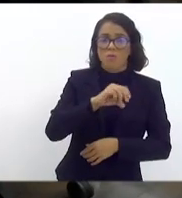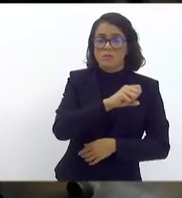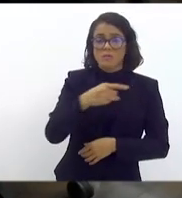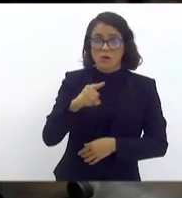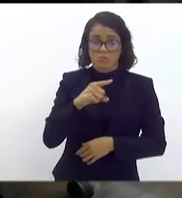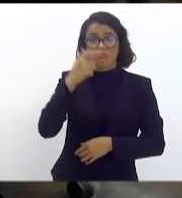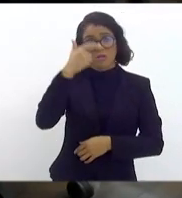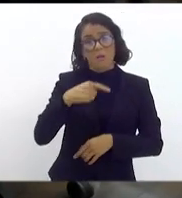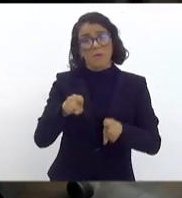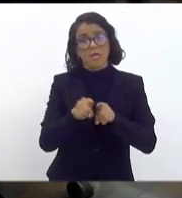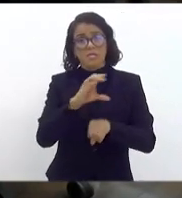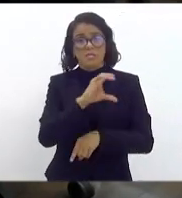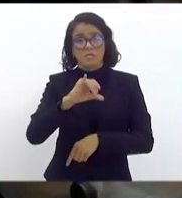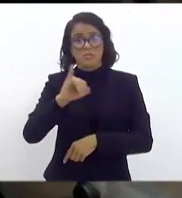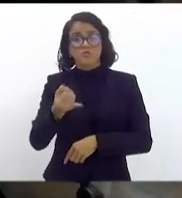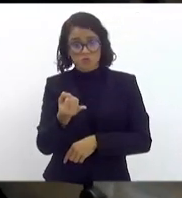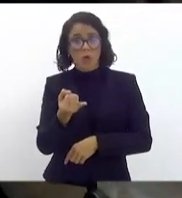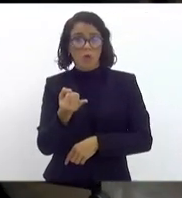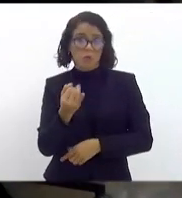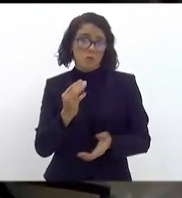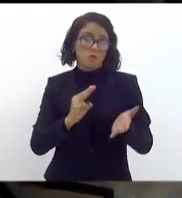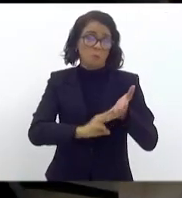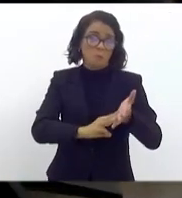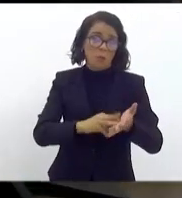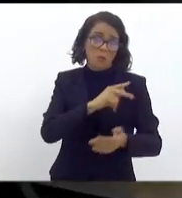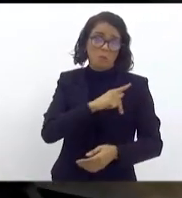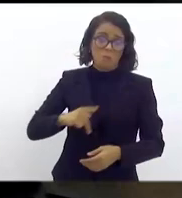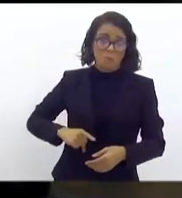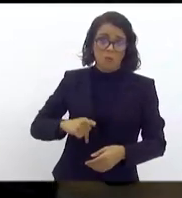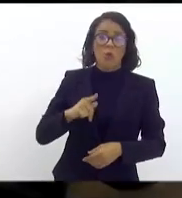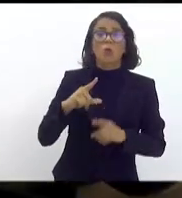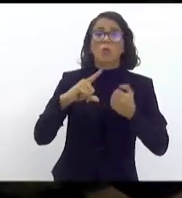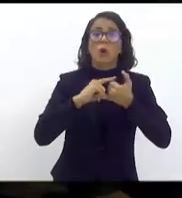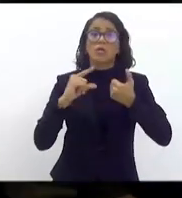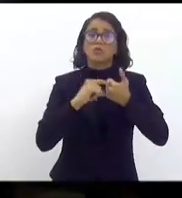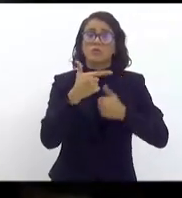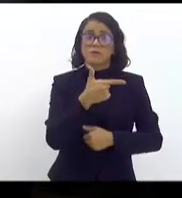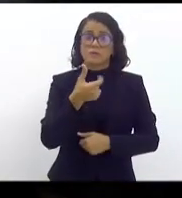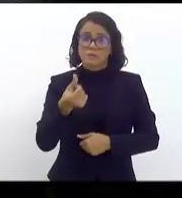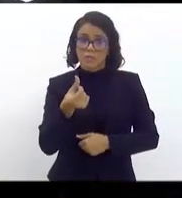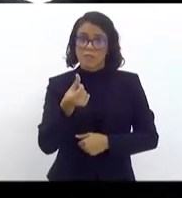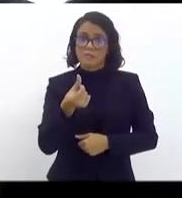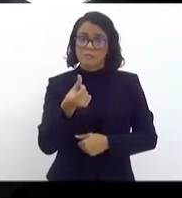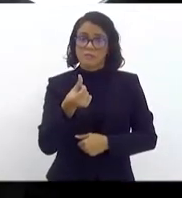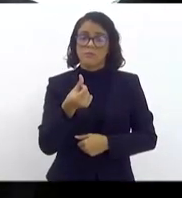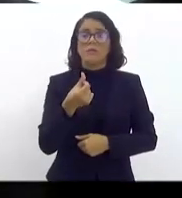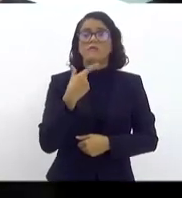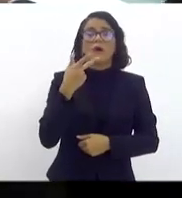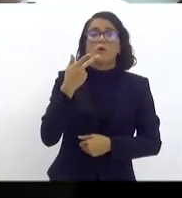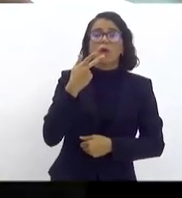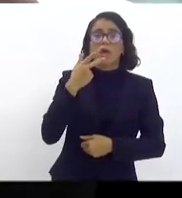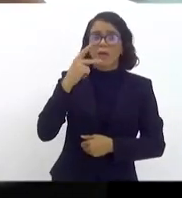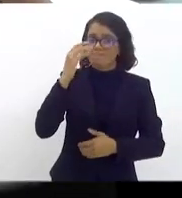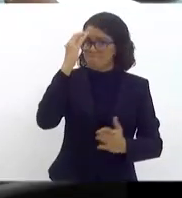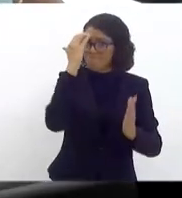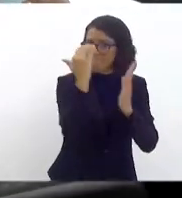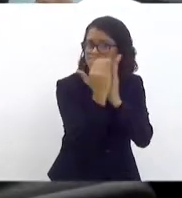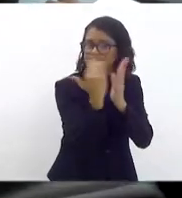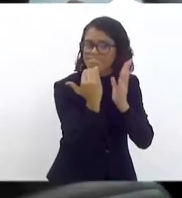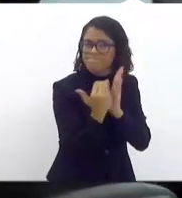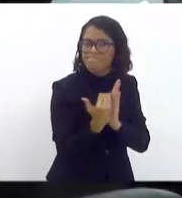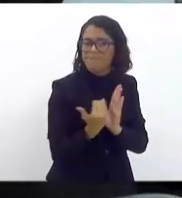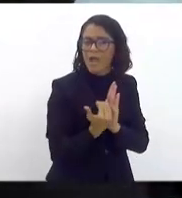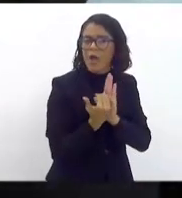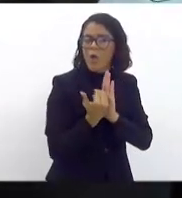presidente da CCJ, que é a comissão, conforme regimento, artigo 26 do regimento, zela por todos os aspectos jurídicos e